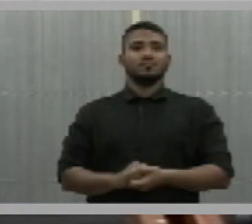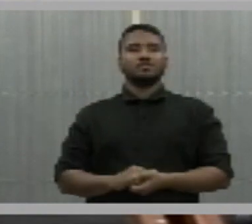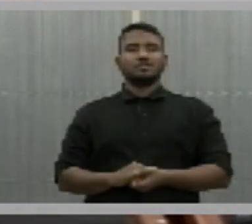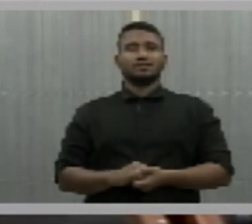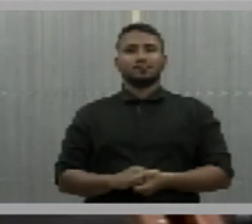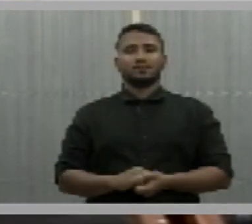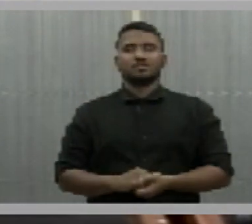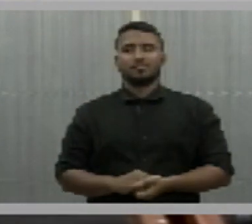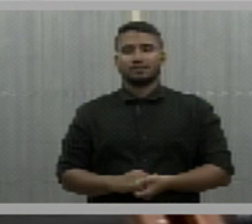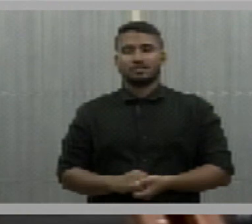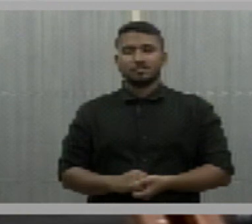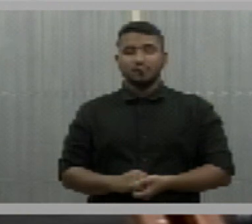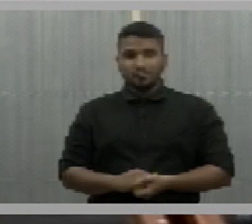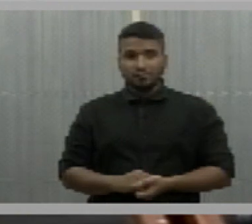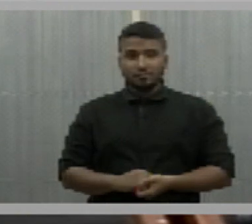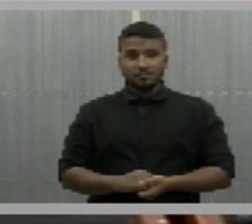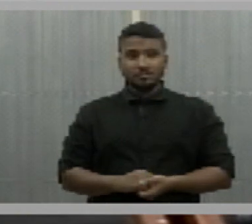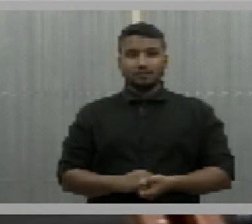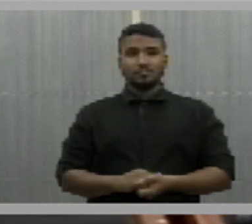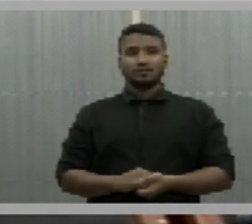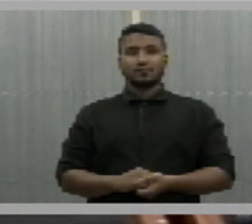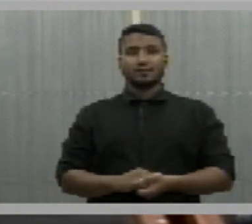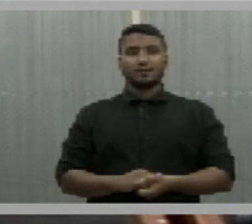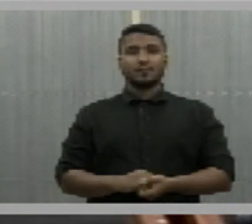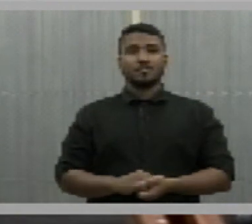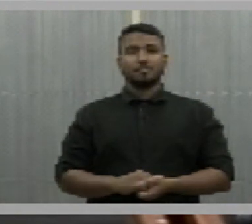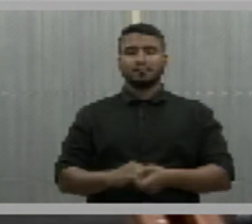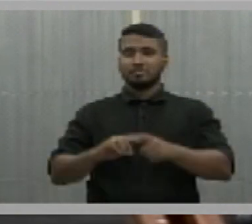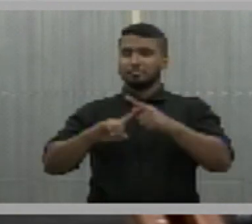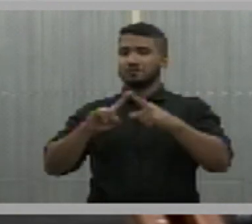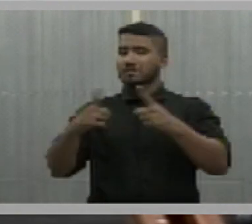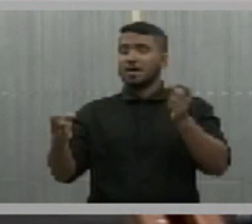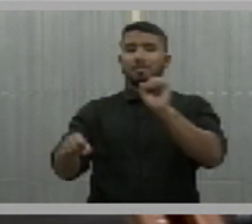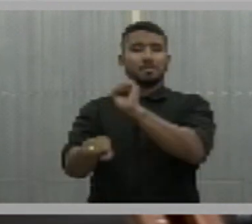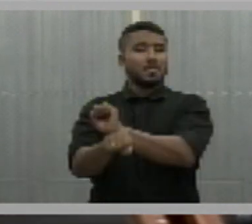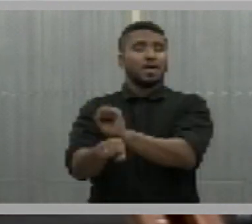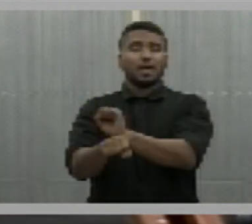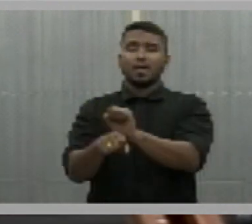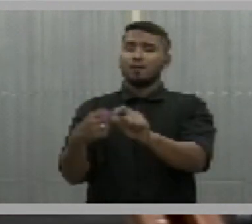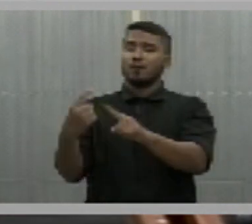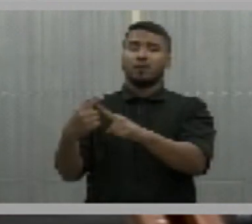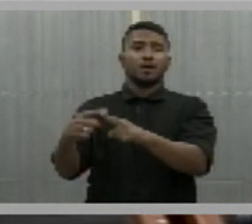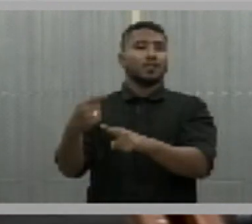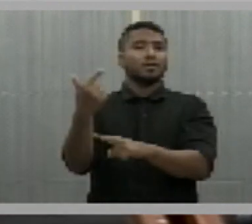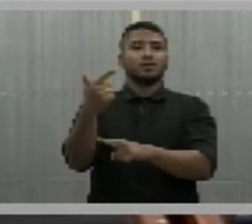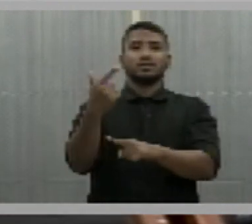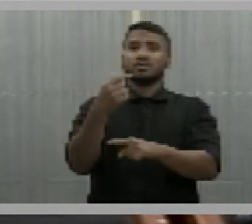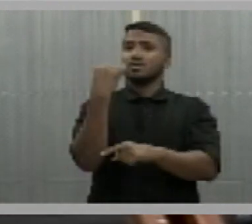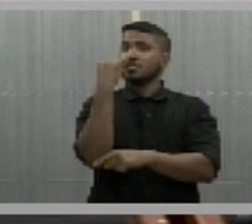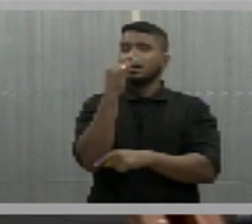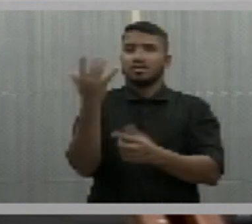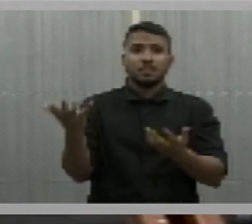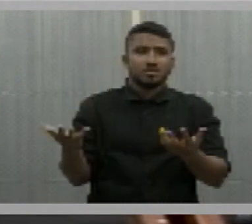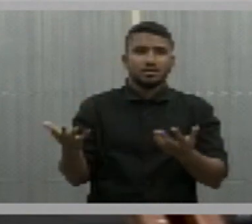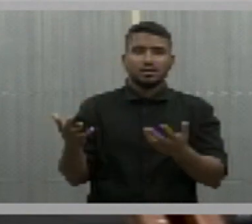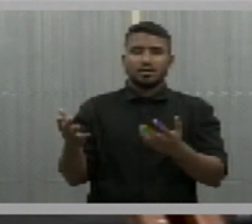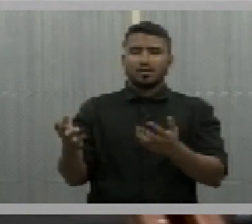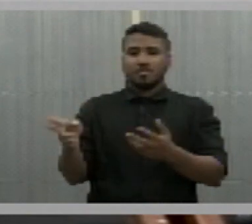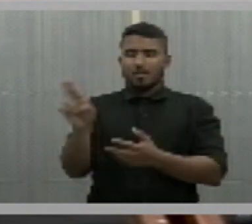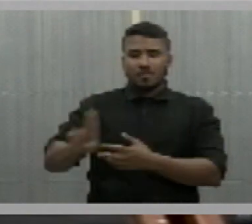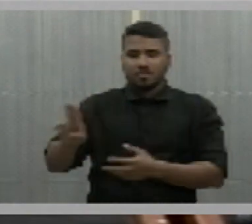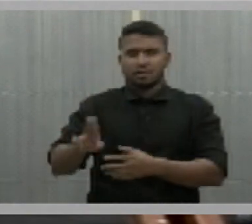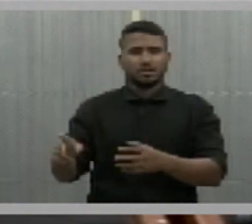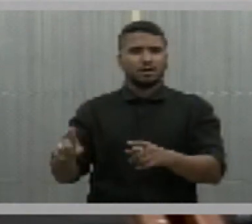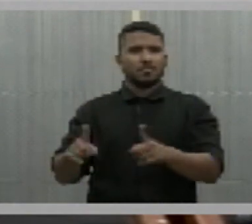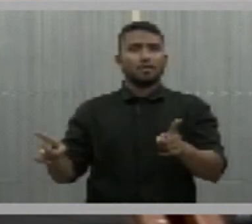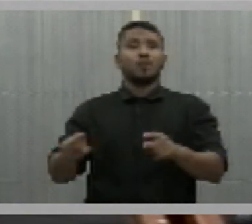colegas até deputados, prontos e sem funcionar, sem levar água, sem levar saúde para a população. O